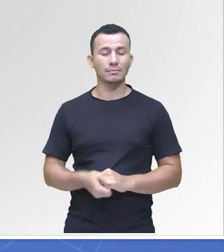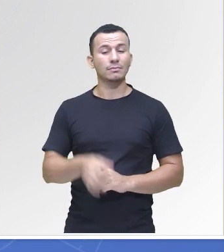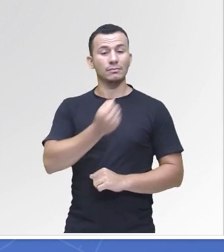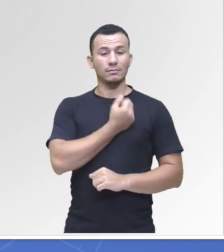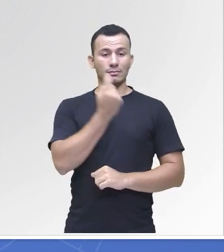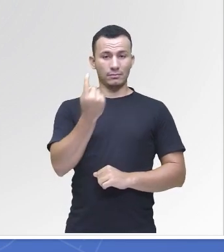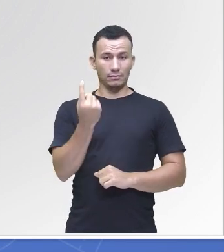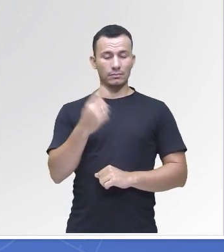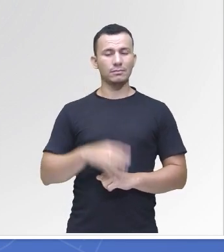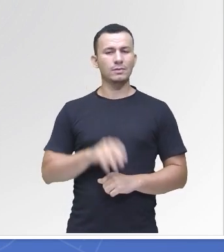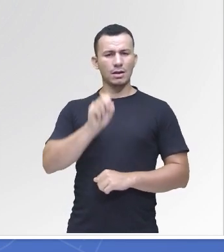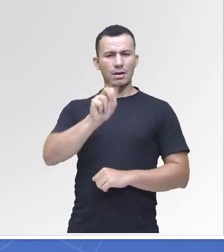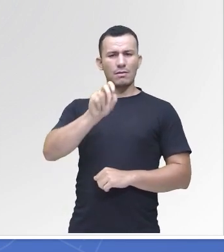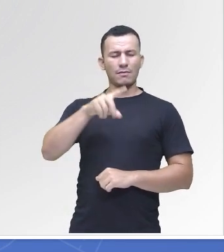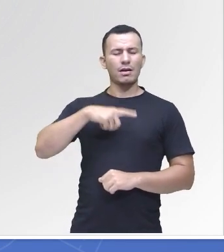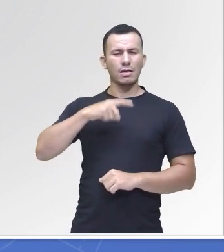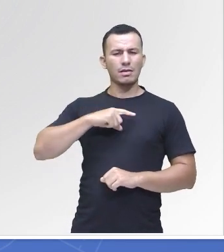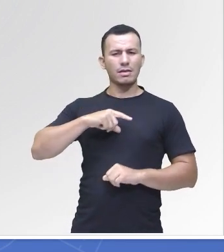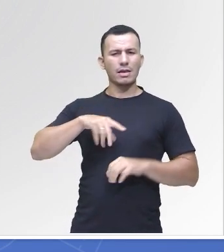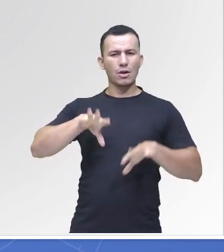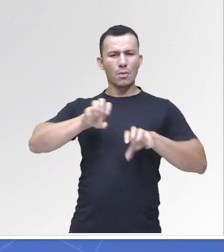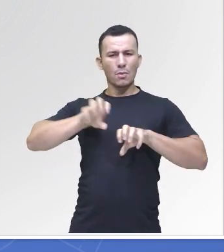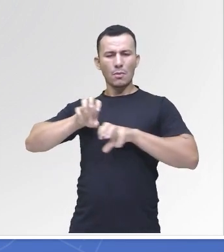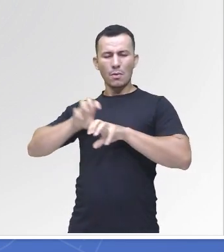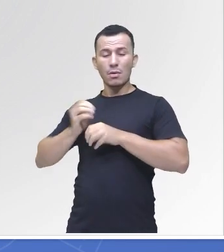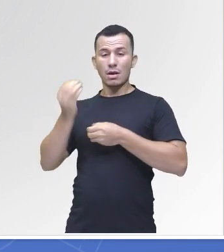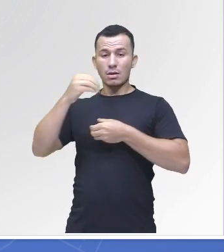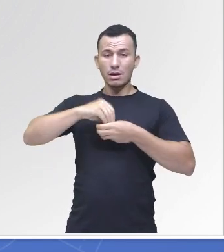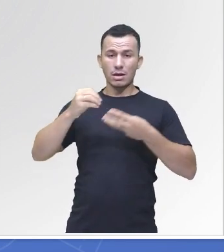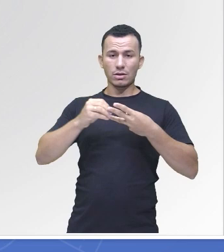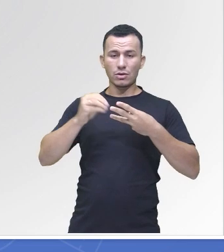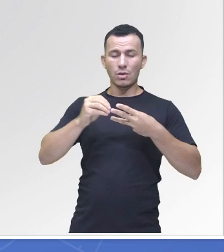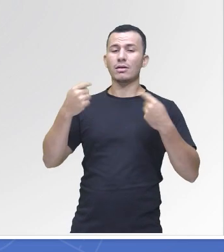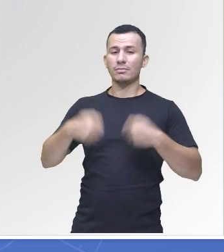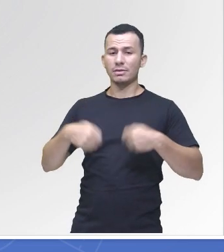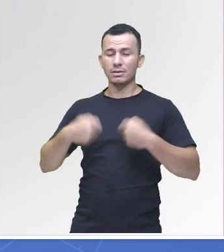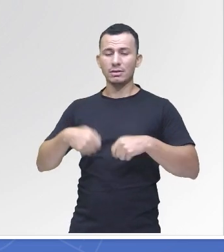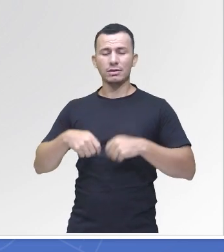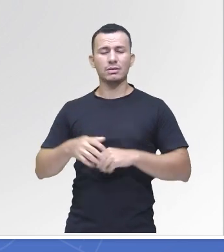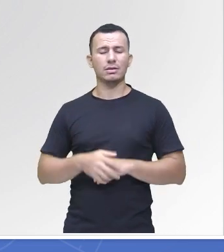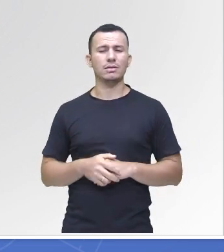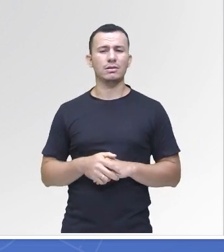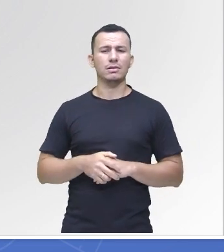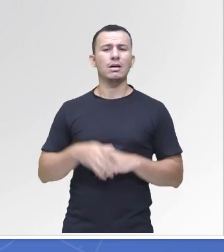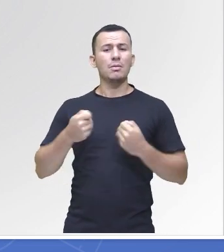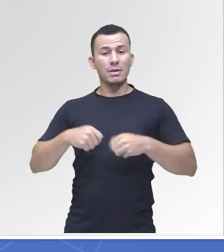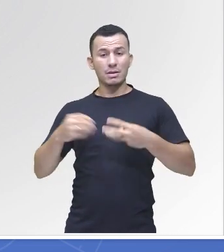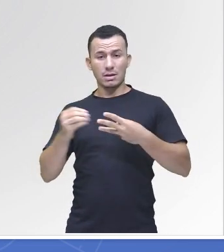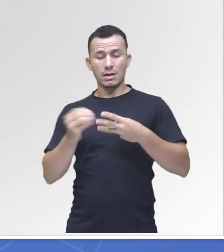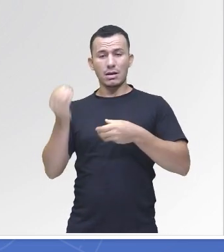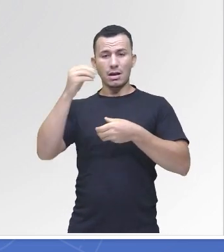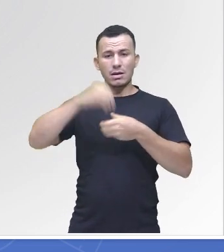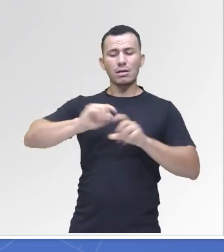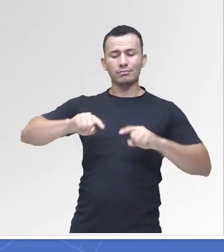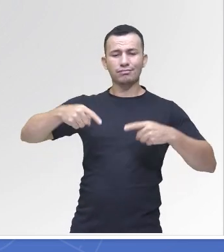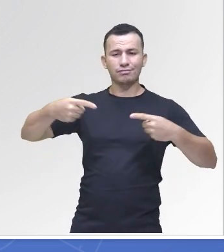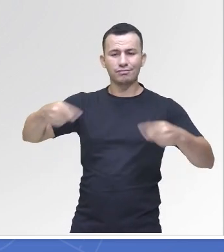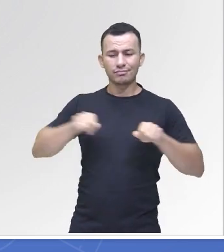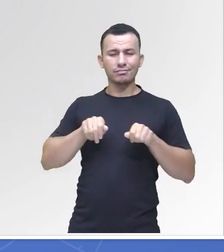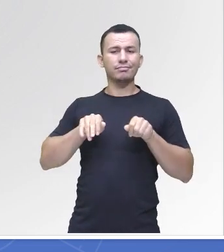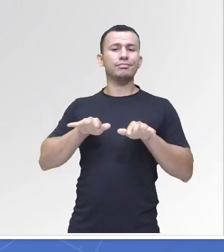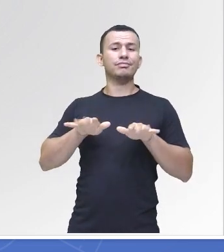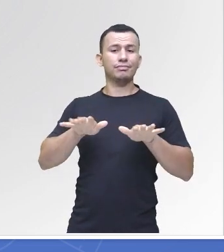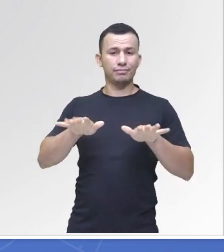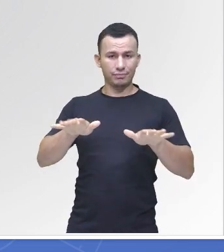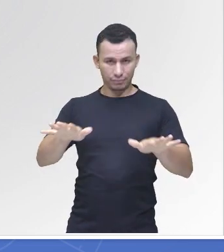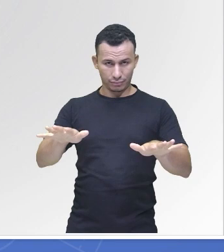Questão 1. Os vírus são seres parasitas intracelulares obrigatórios, que precisam infectar células e utilizar a maquinaria